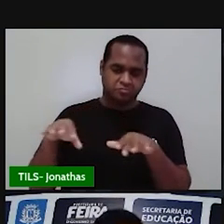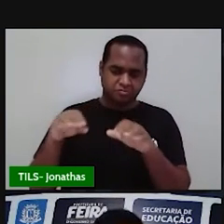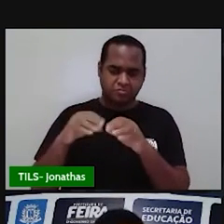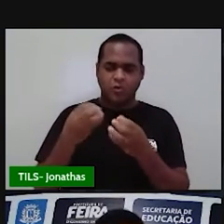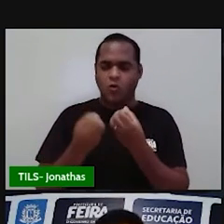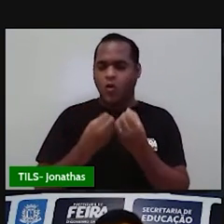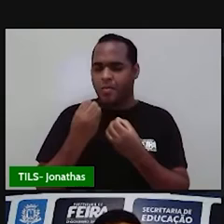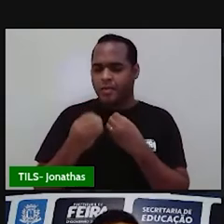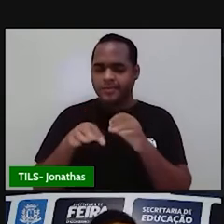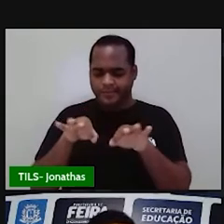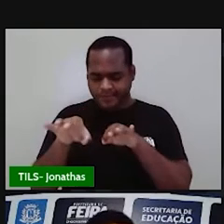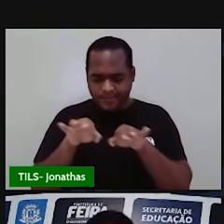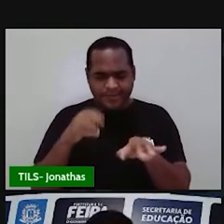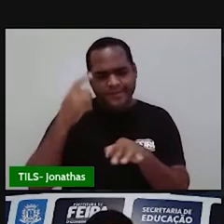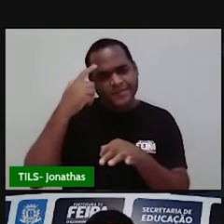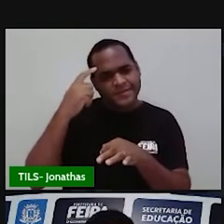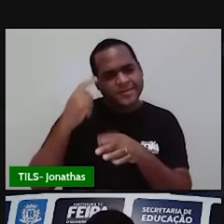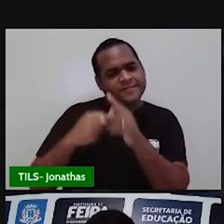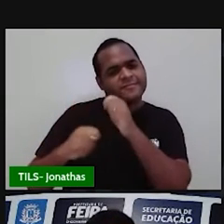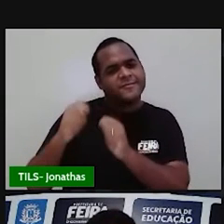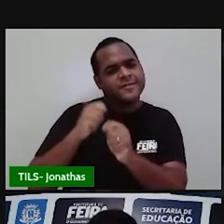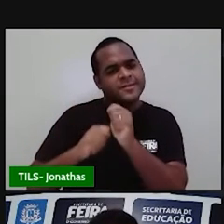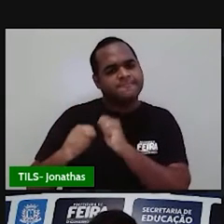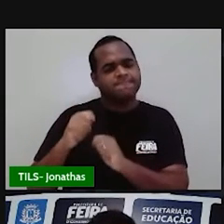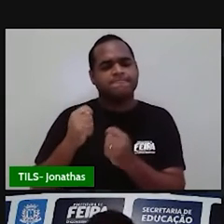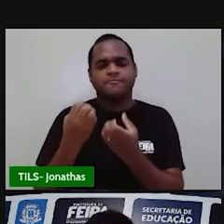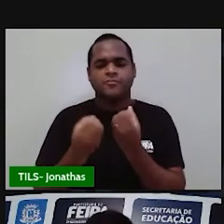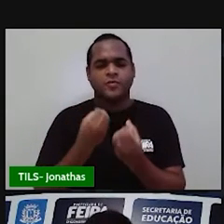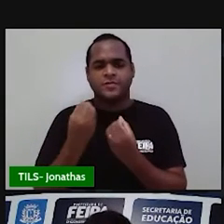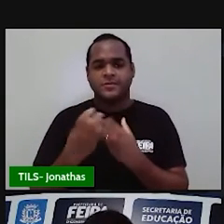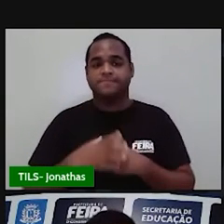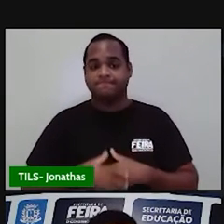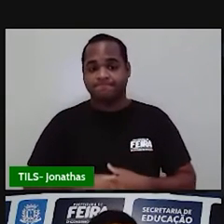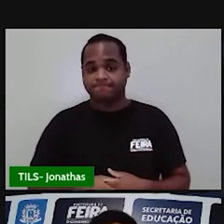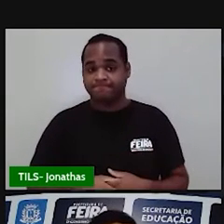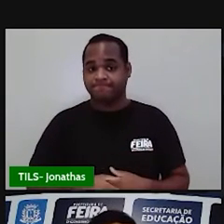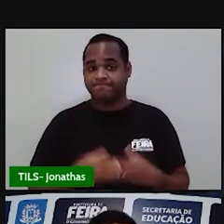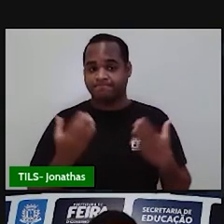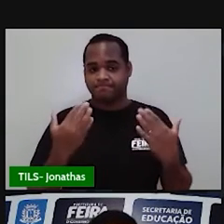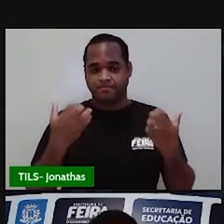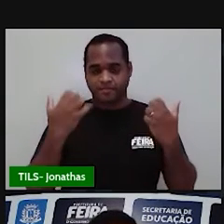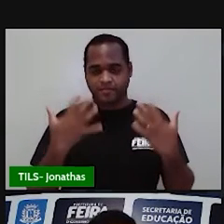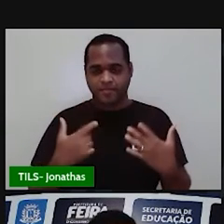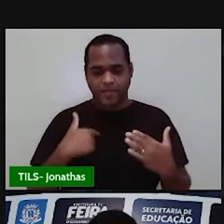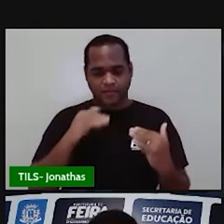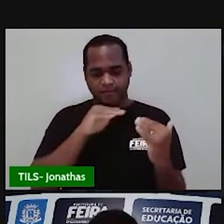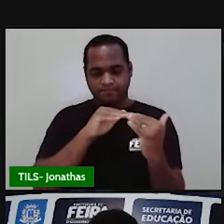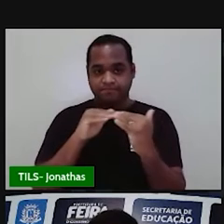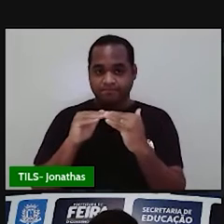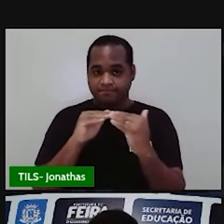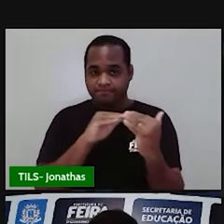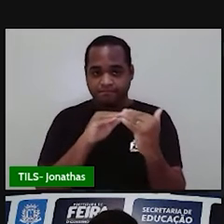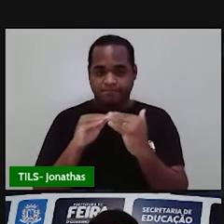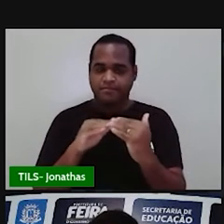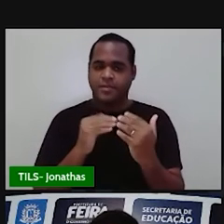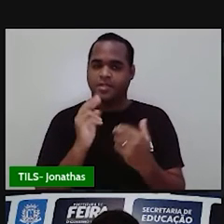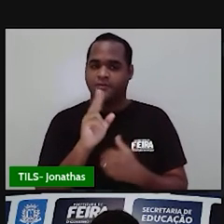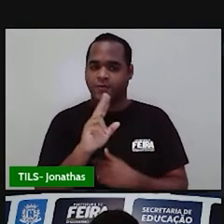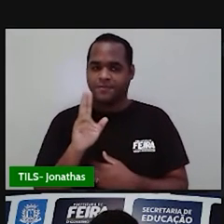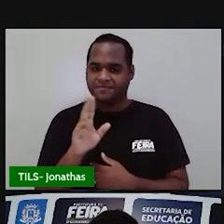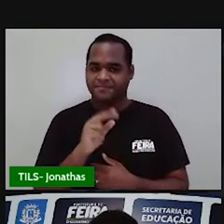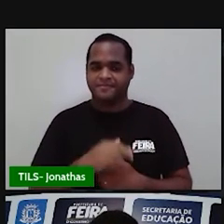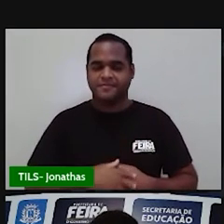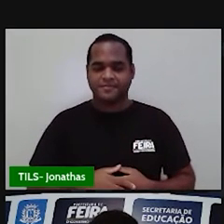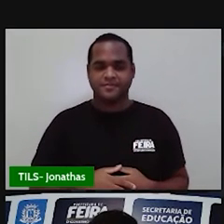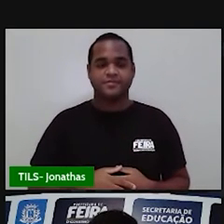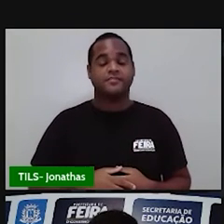assim, professor? O que é consciência financeira? Vem aqui na minha linha de raciocínio, tá?